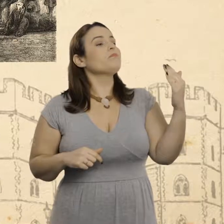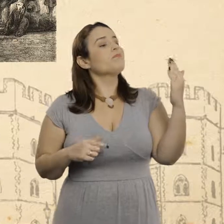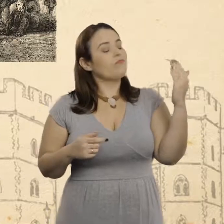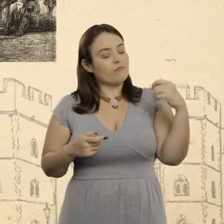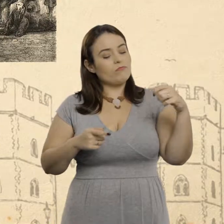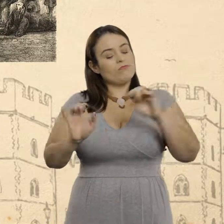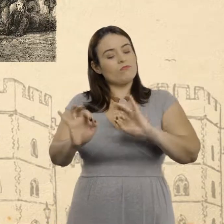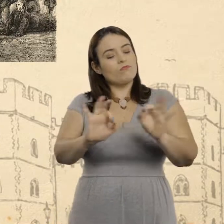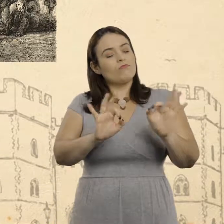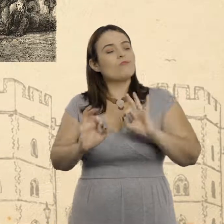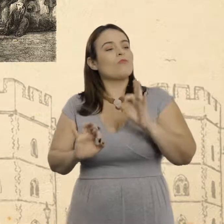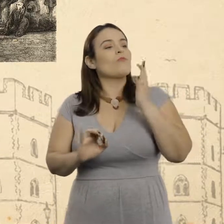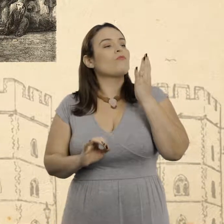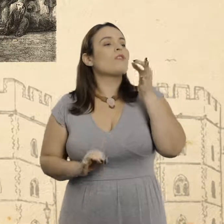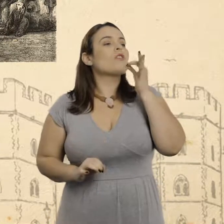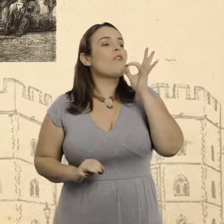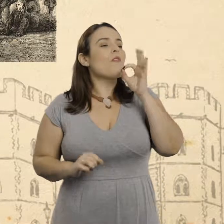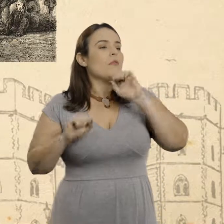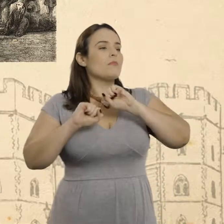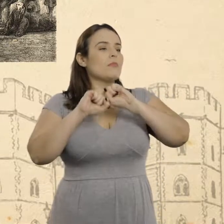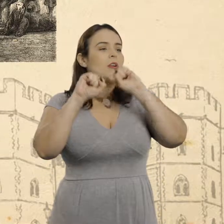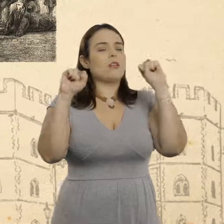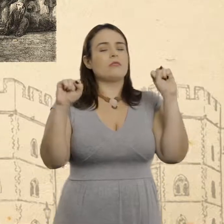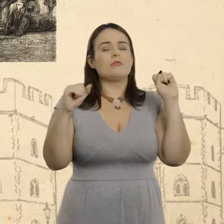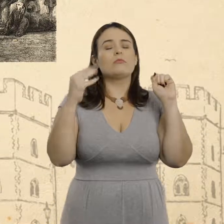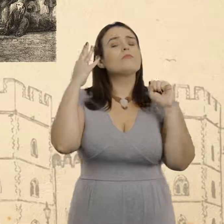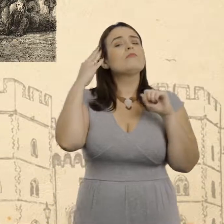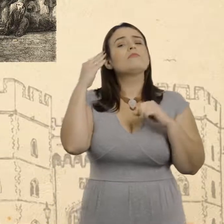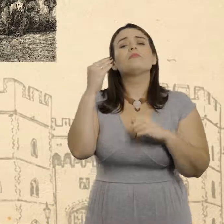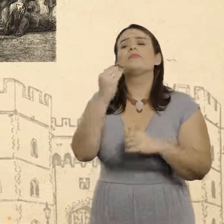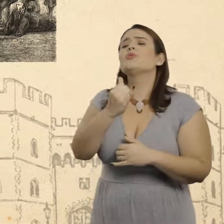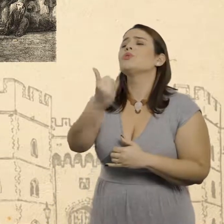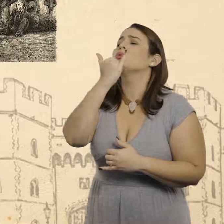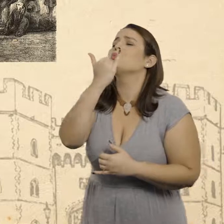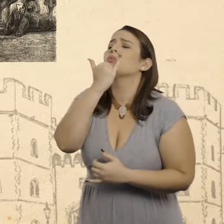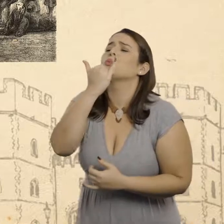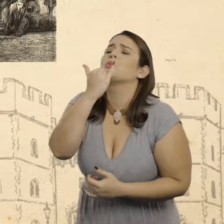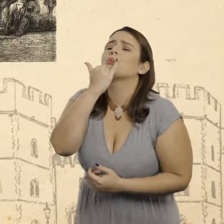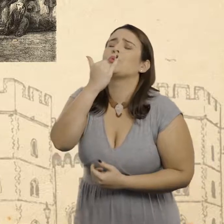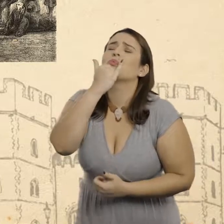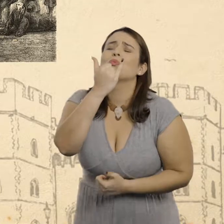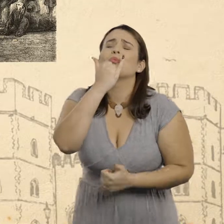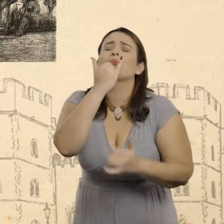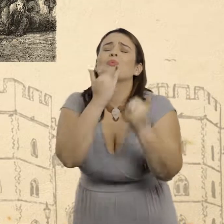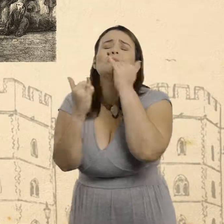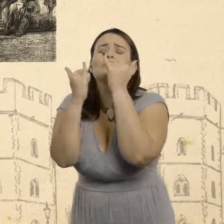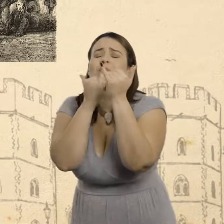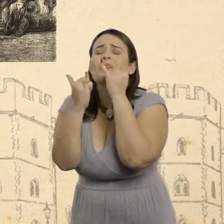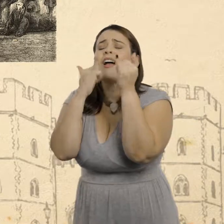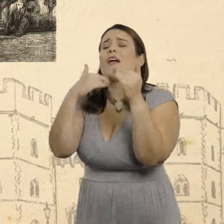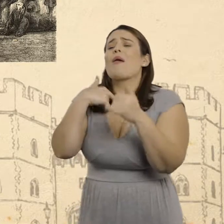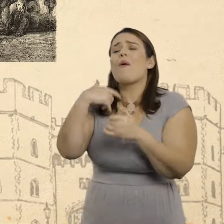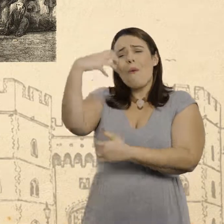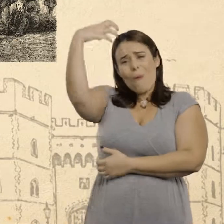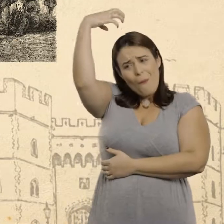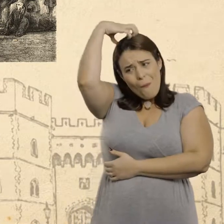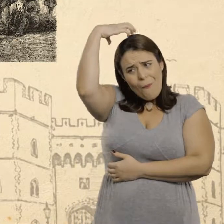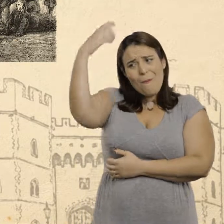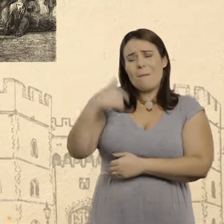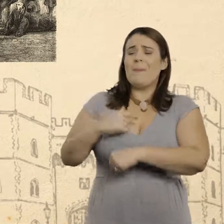que ele providenciasse o café da manhã. Passepartout pediu muitas desculpas, achando que a culpa do atraso era